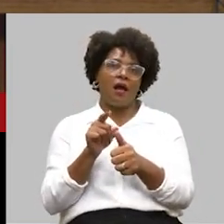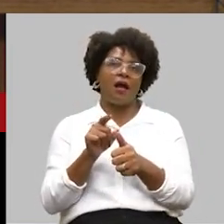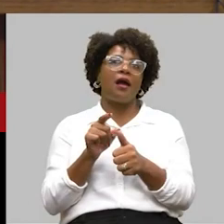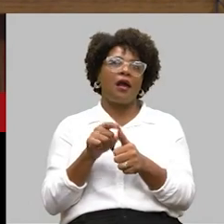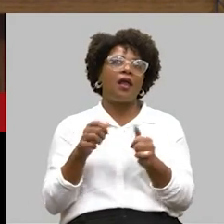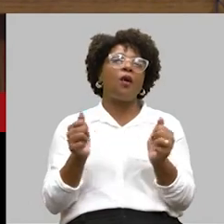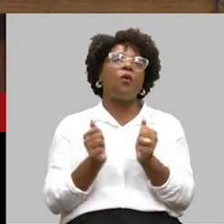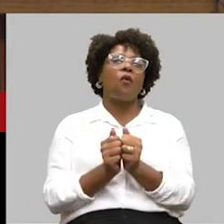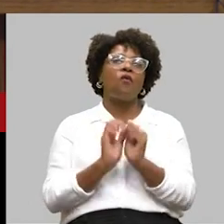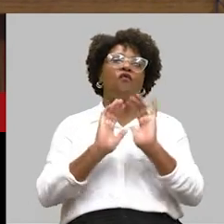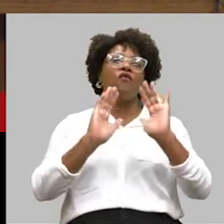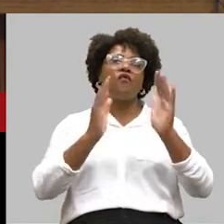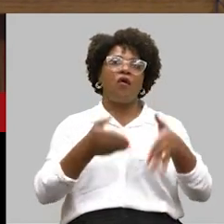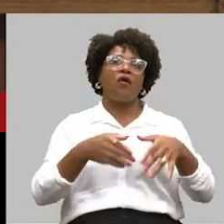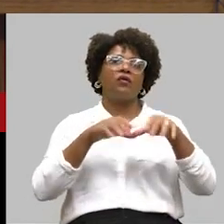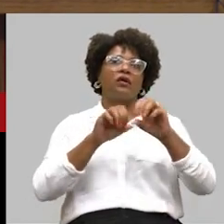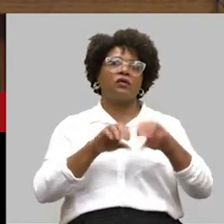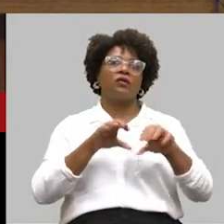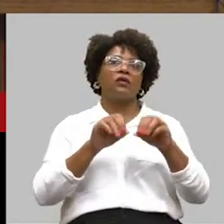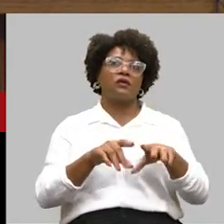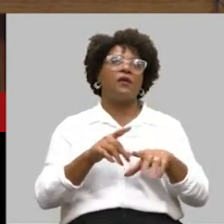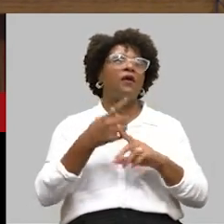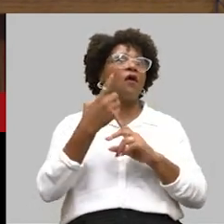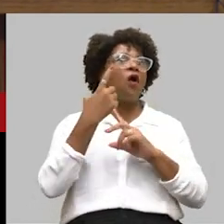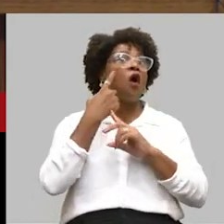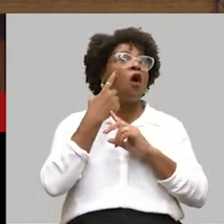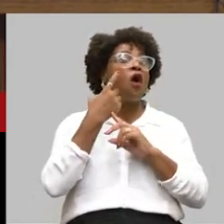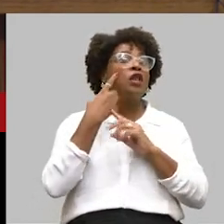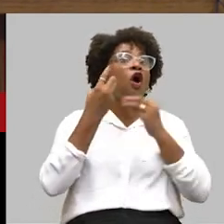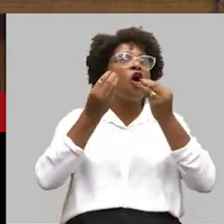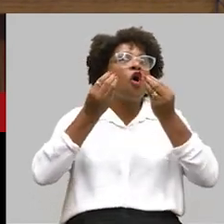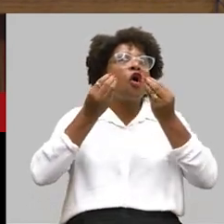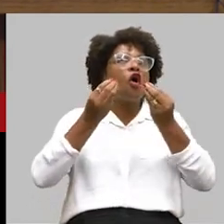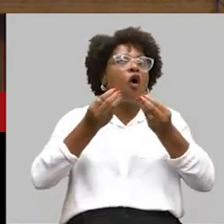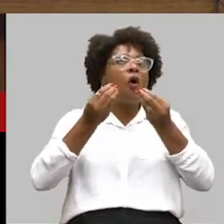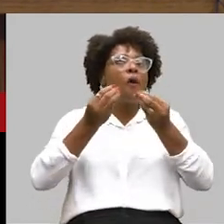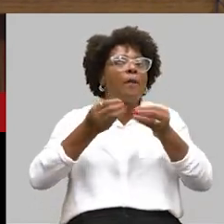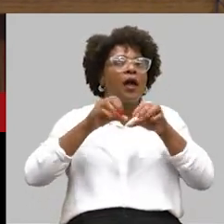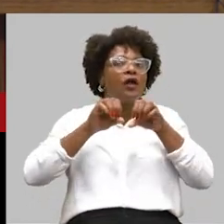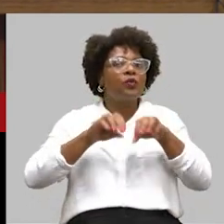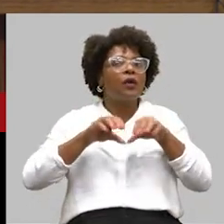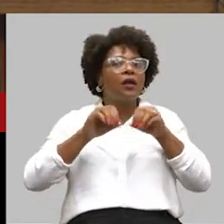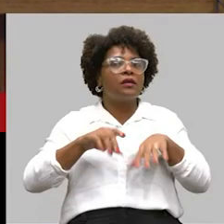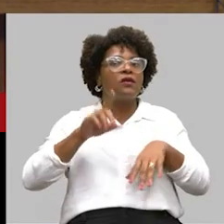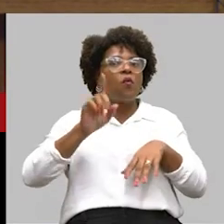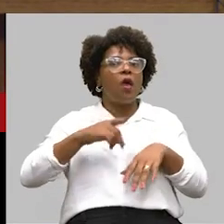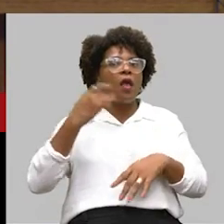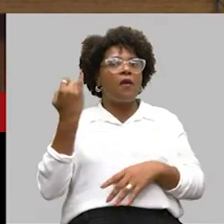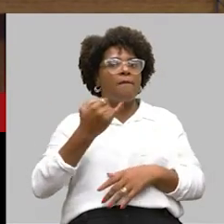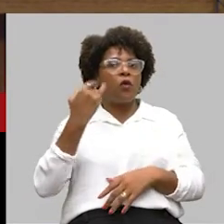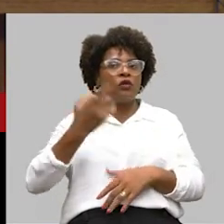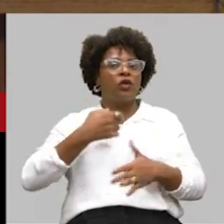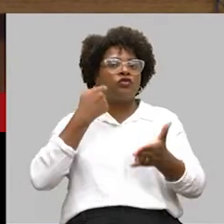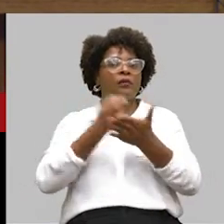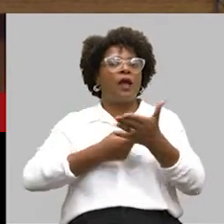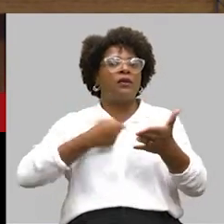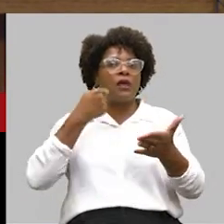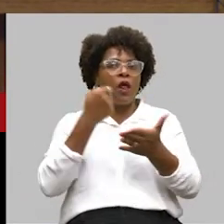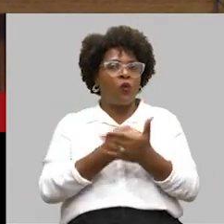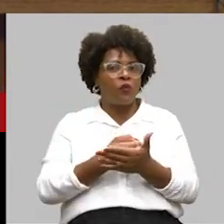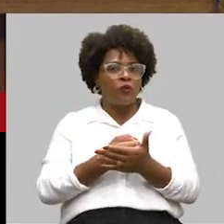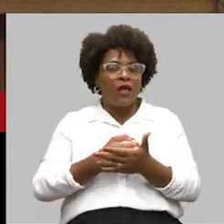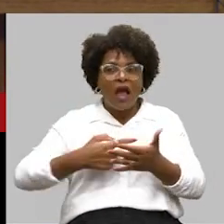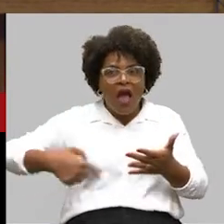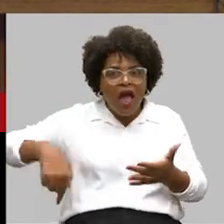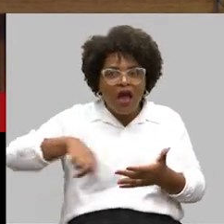educação então a gente vê o quanto a educação é importante pra nossa luta porque somos nós que vamos fortalecer